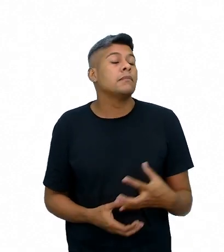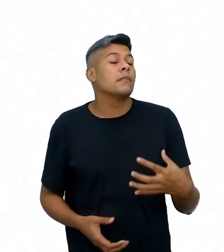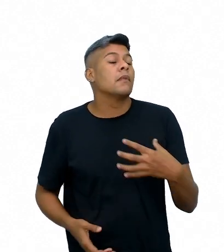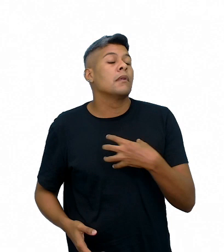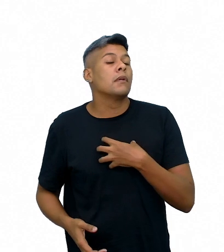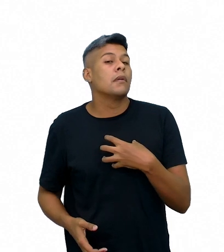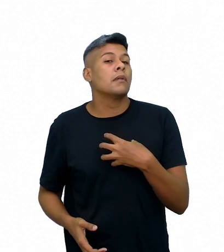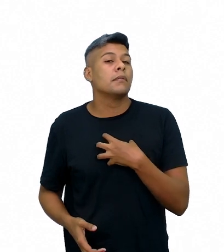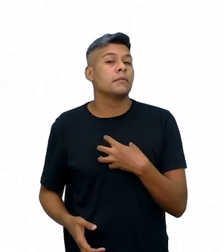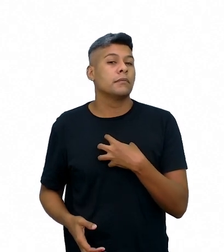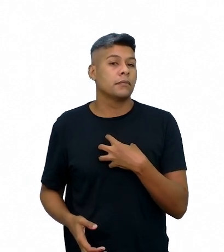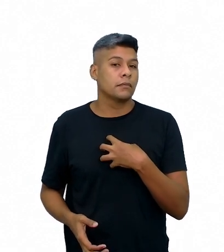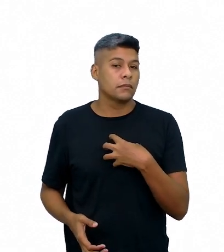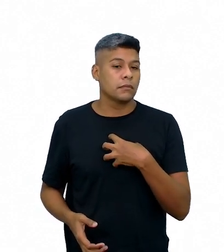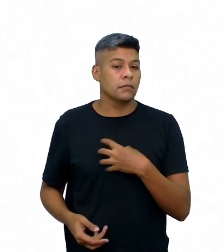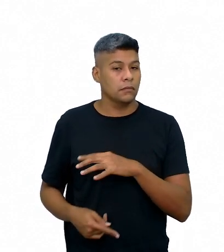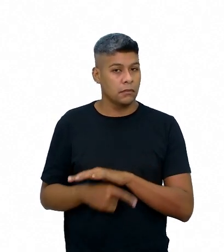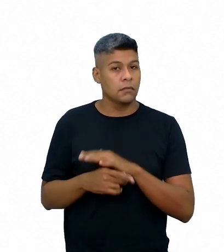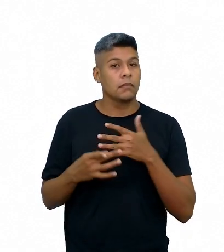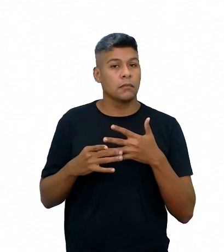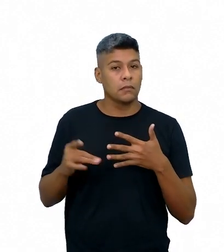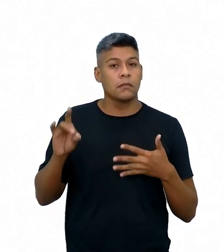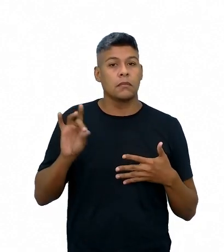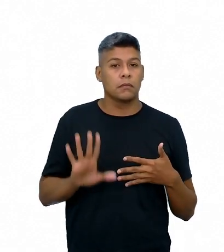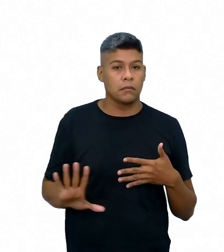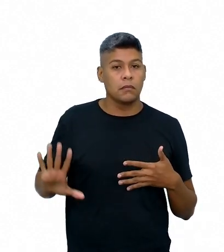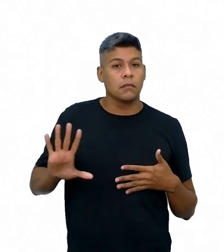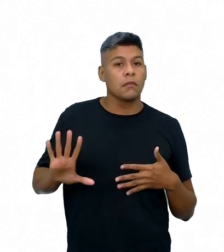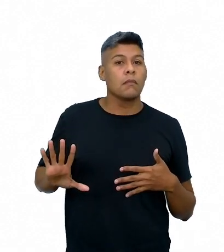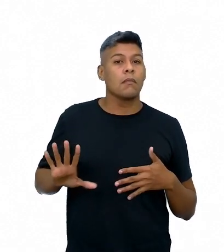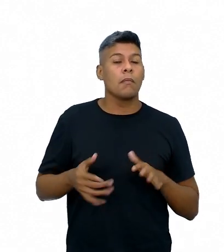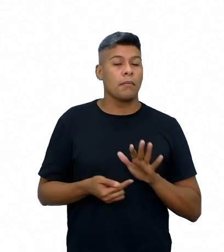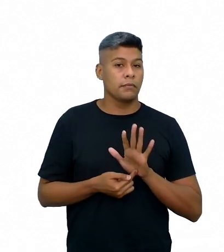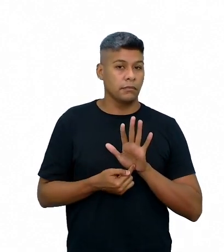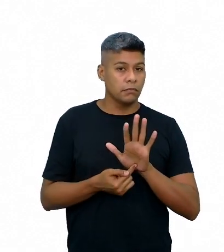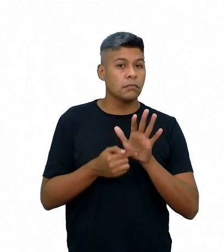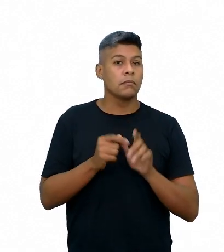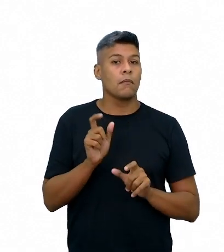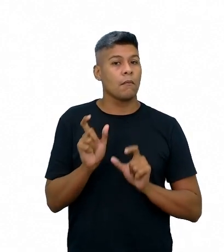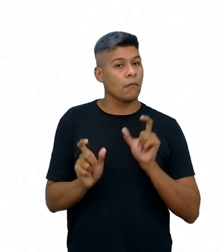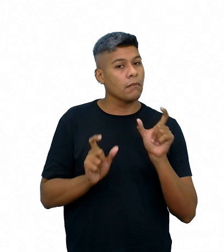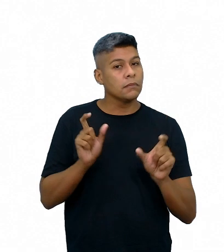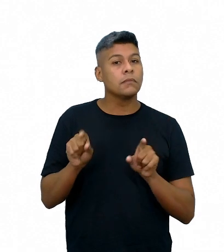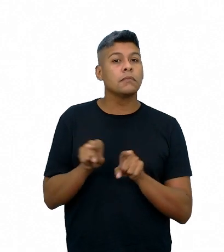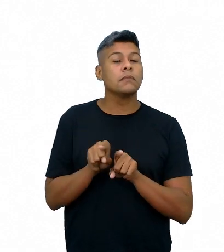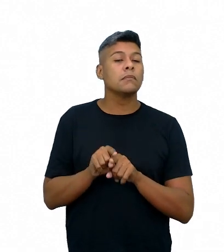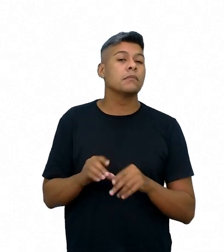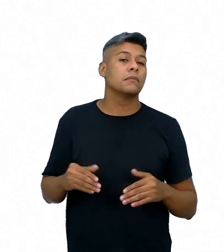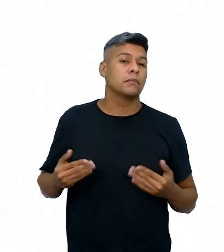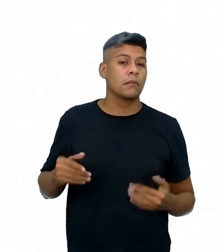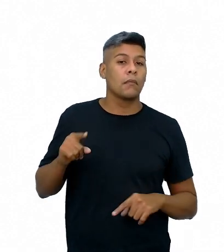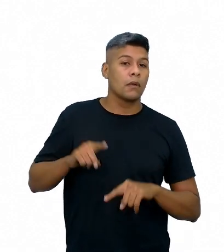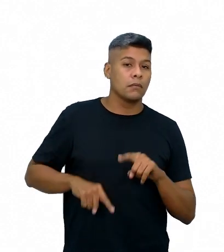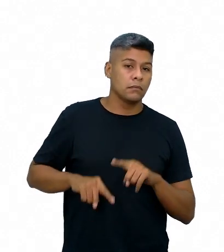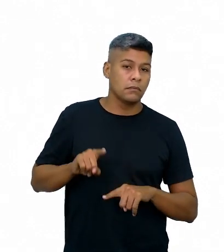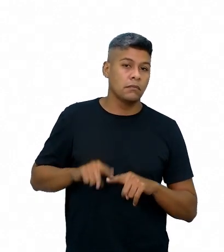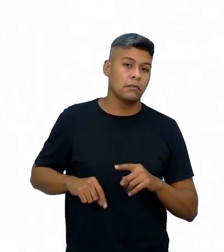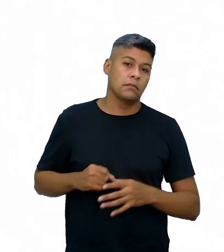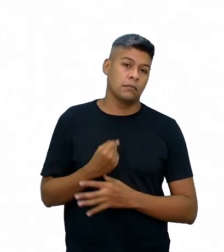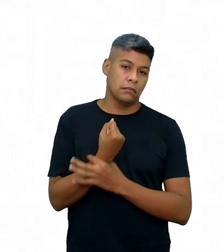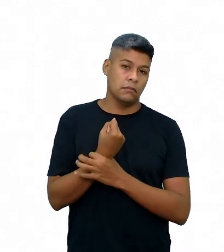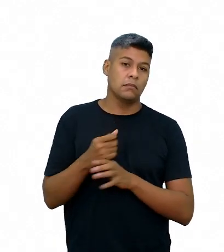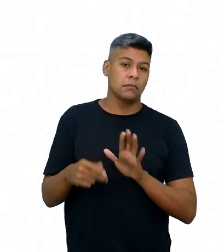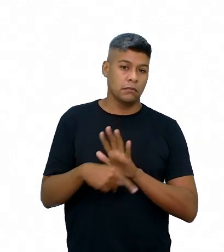já pega o viés da semiótica, dar sentido às palavras, mas também mostrar quais são os recursos que garantem